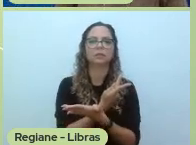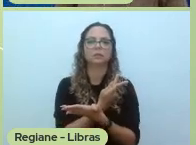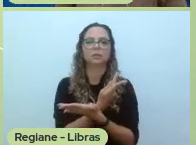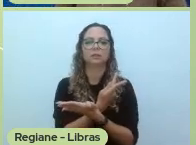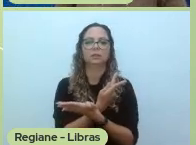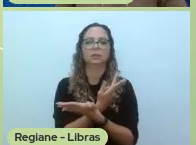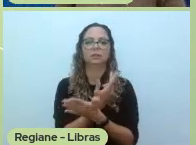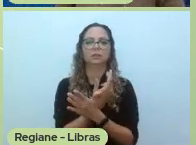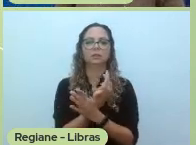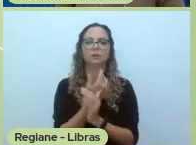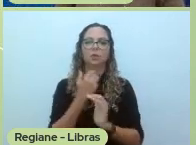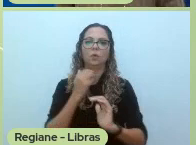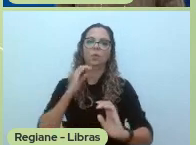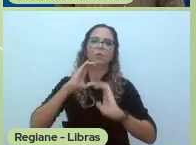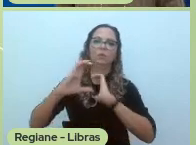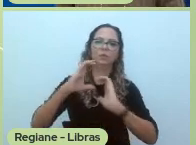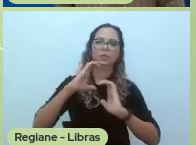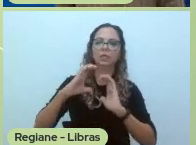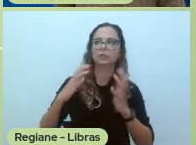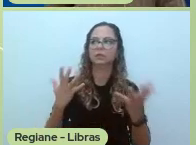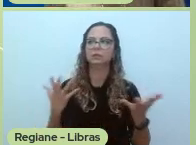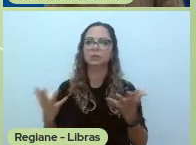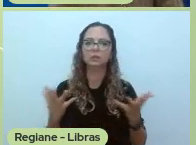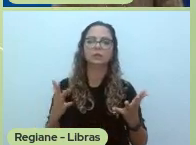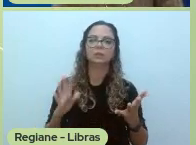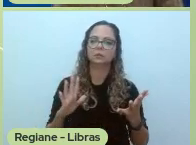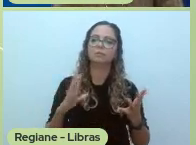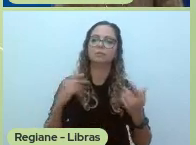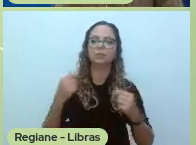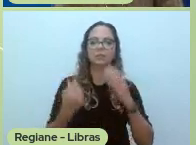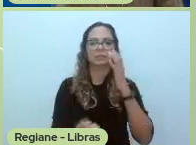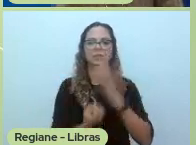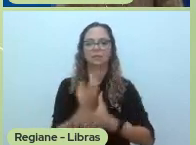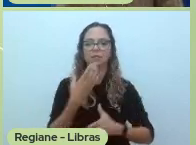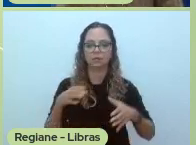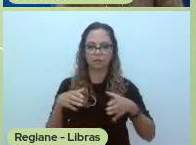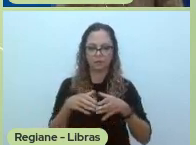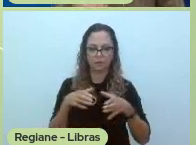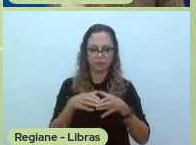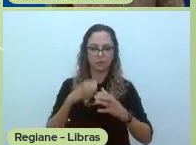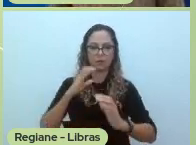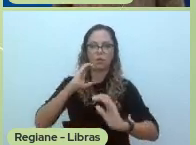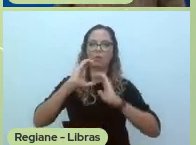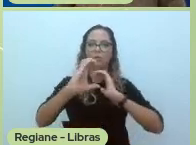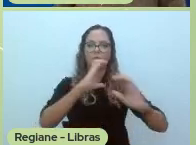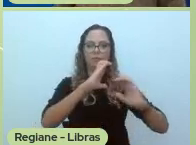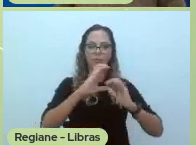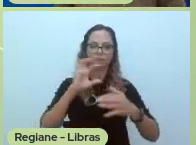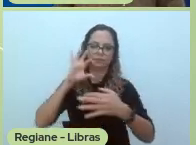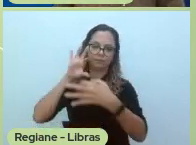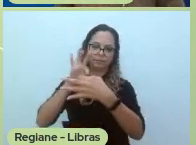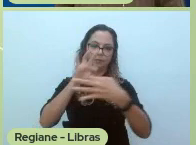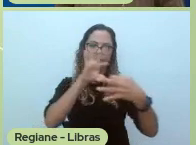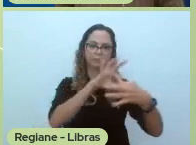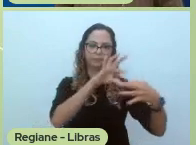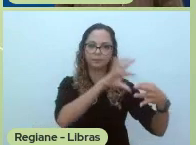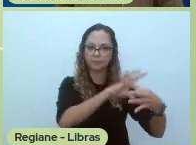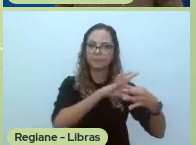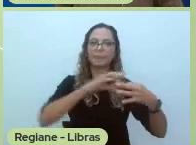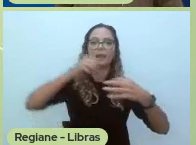que tenha inflamado de alguma forma, a gente tem que abrir um comitê de comunicação integrada para tratar isso e avaliar o posicionamento da